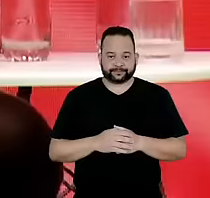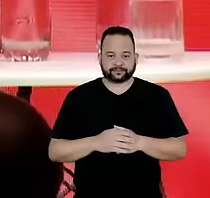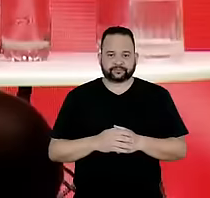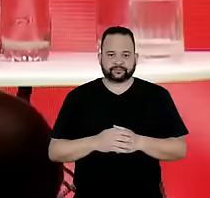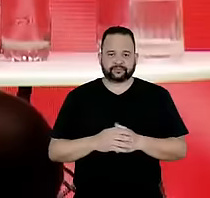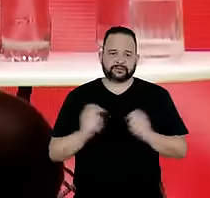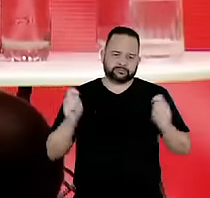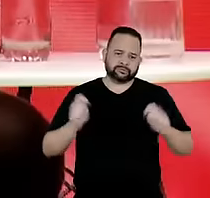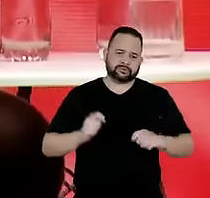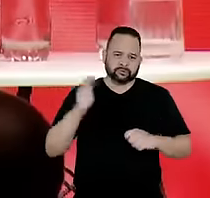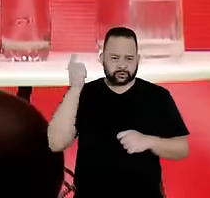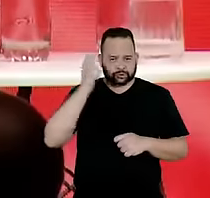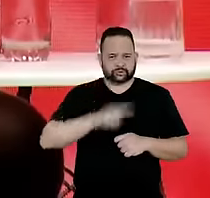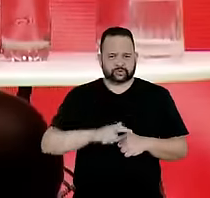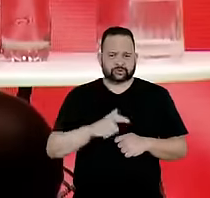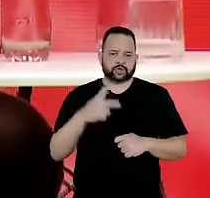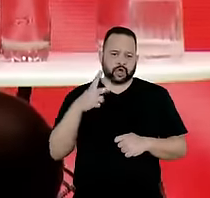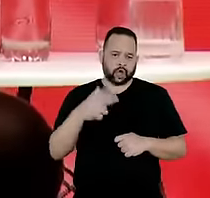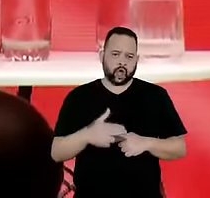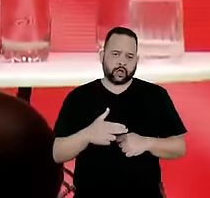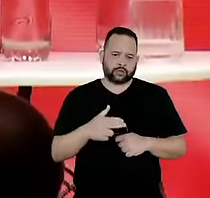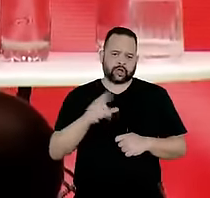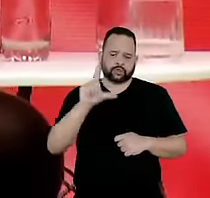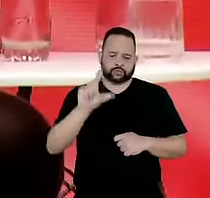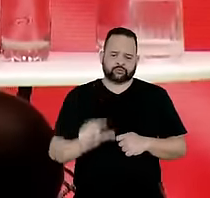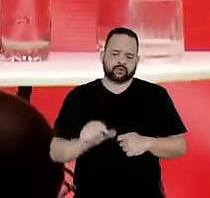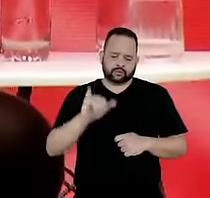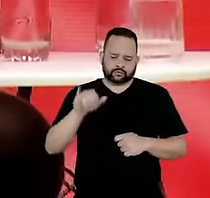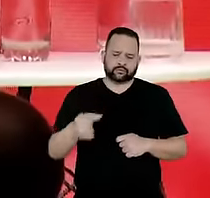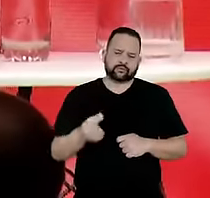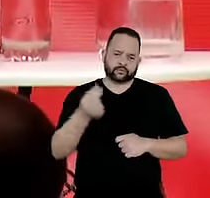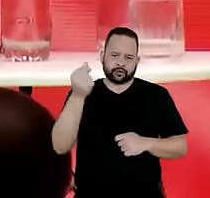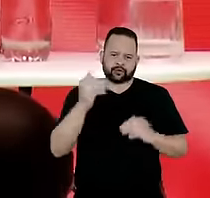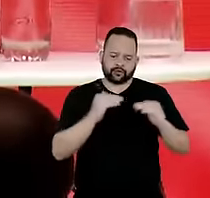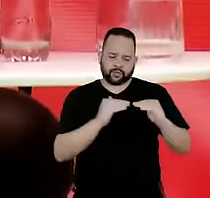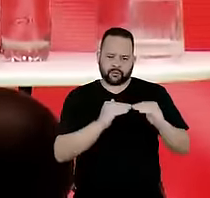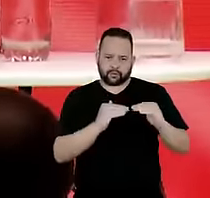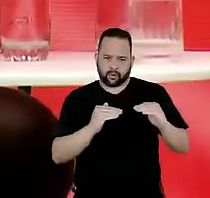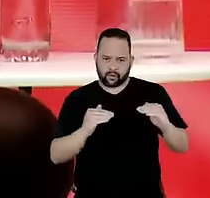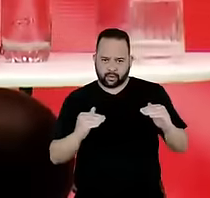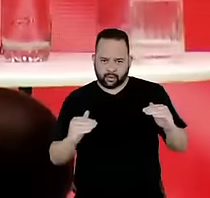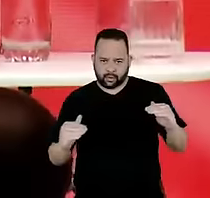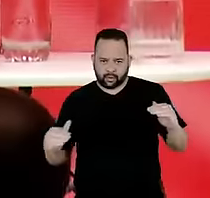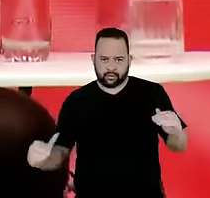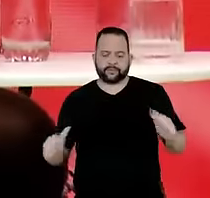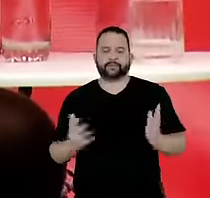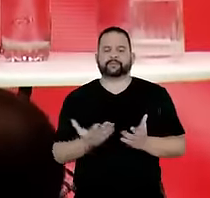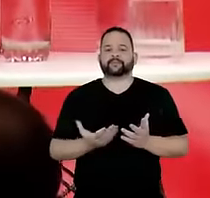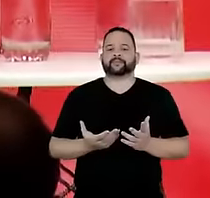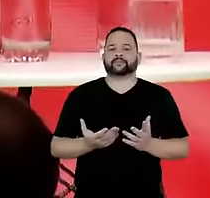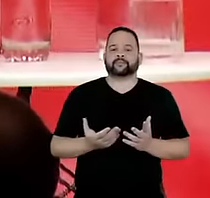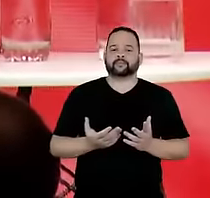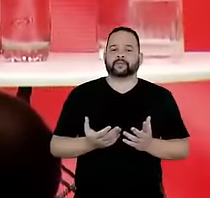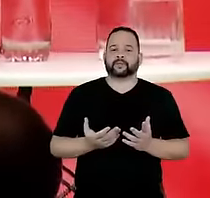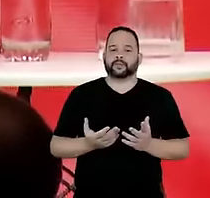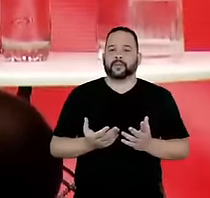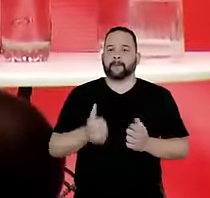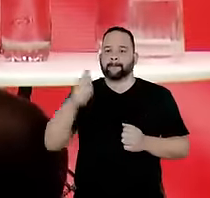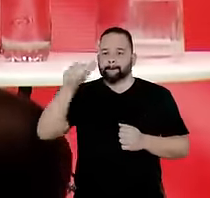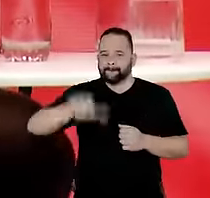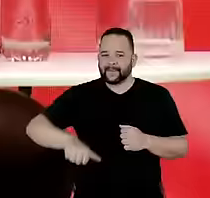corte de juros mais sustentável pior pro Brasil e pior PR os ativos de risco é você ter que cortar muito rápido parar e ter que